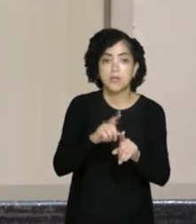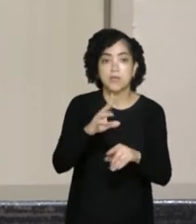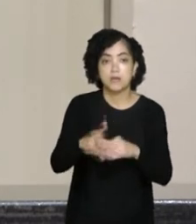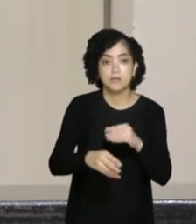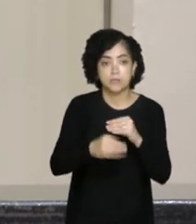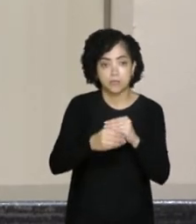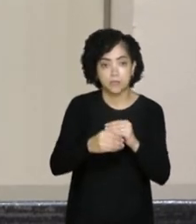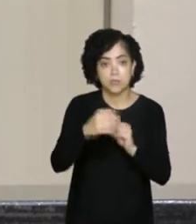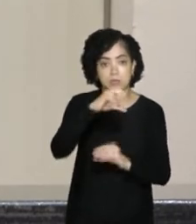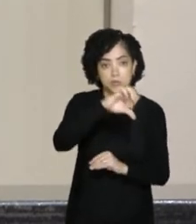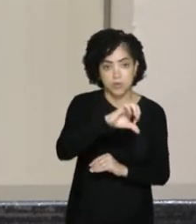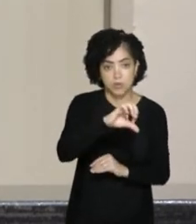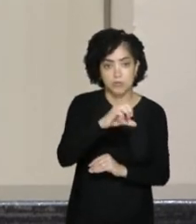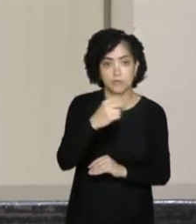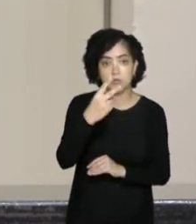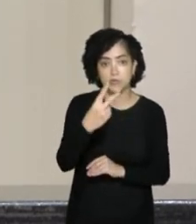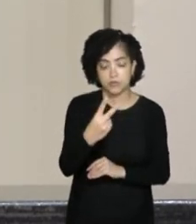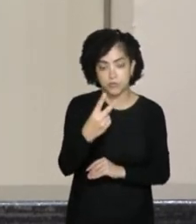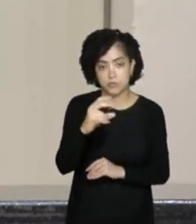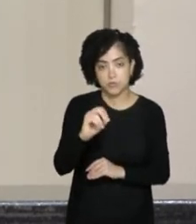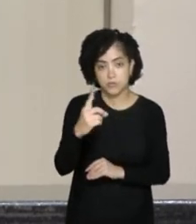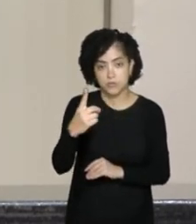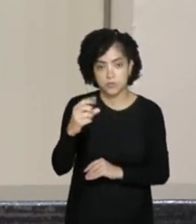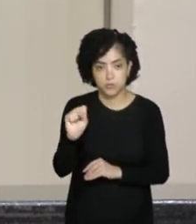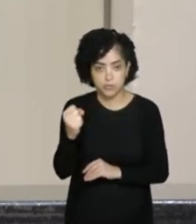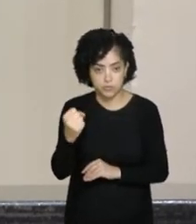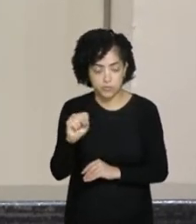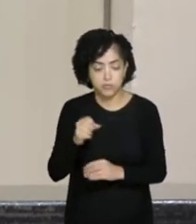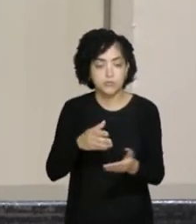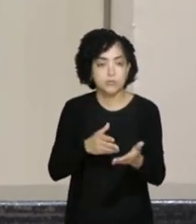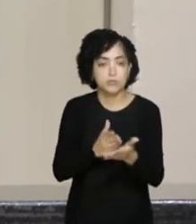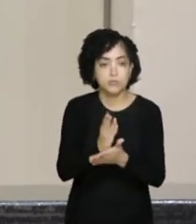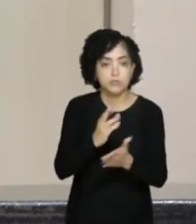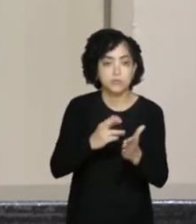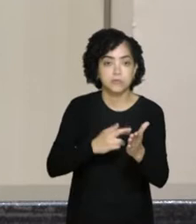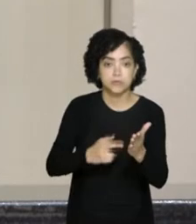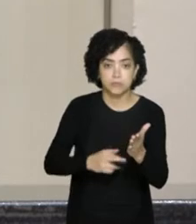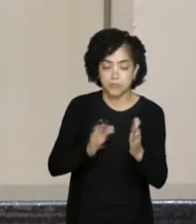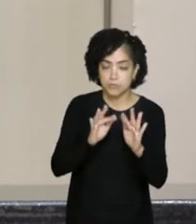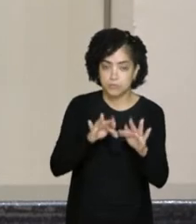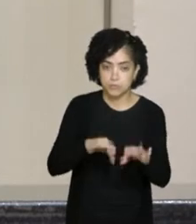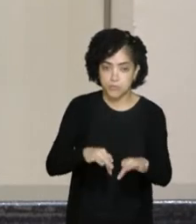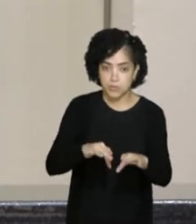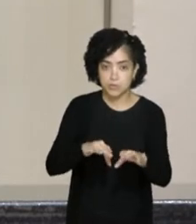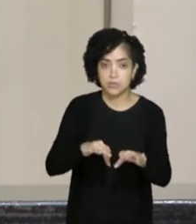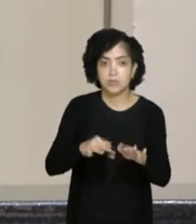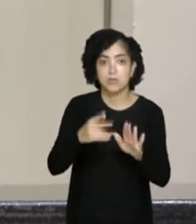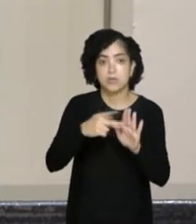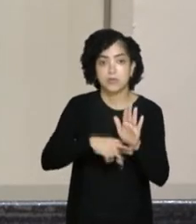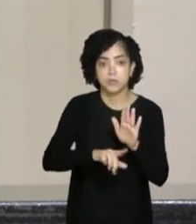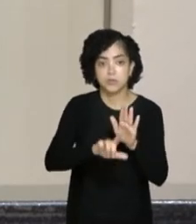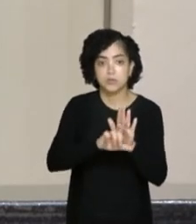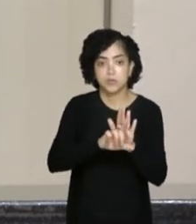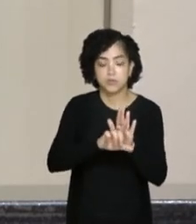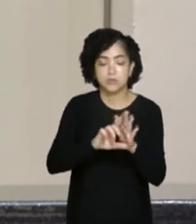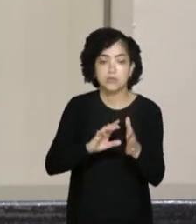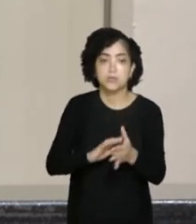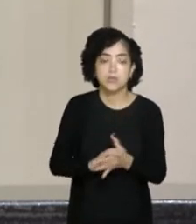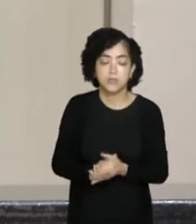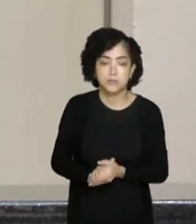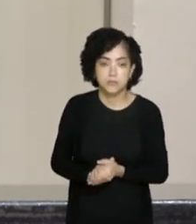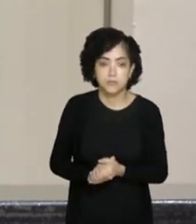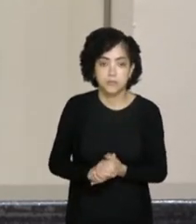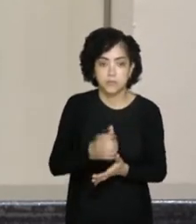complementar 9/2018. Foram aprovadas as redações finais e zaradas aos projetos de lei